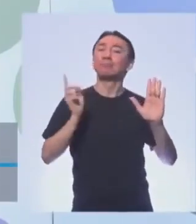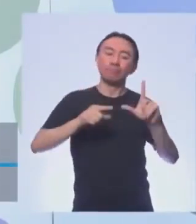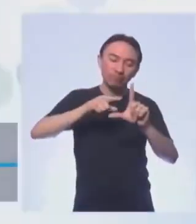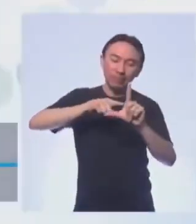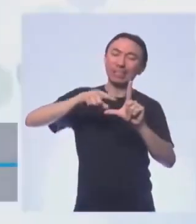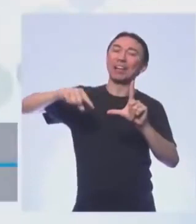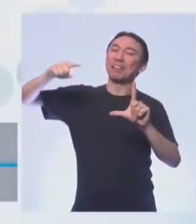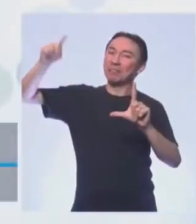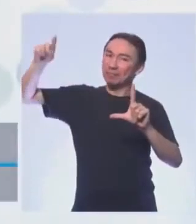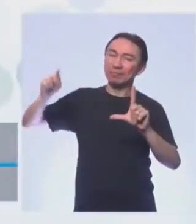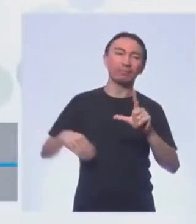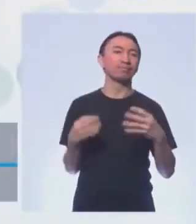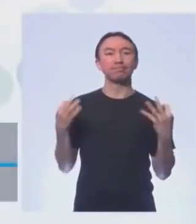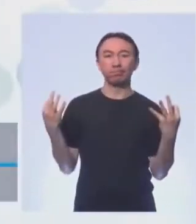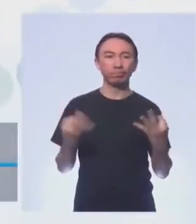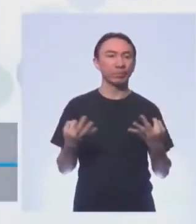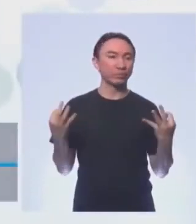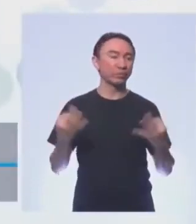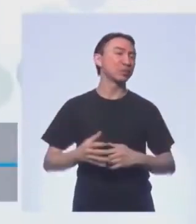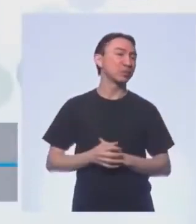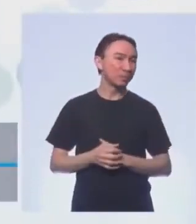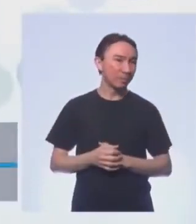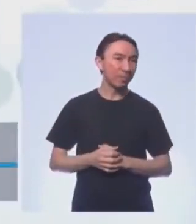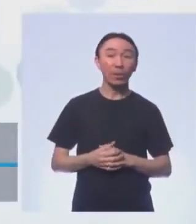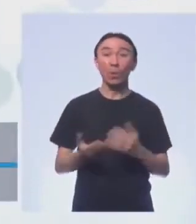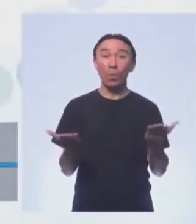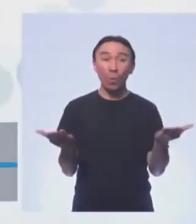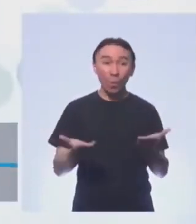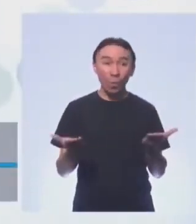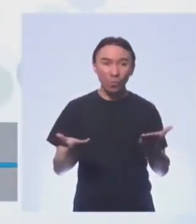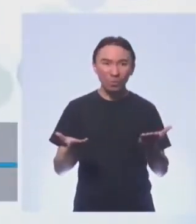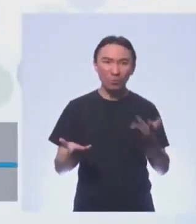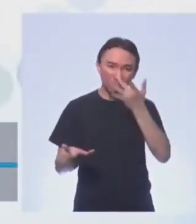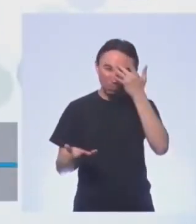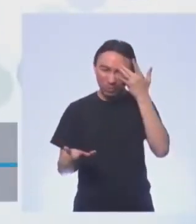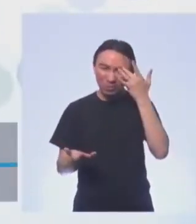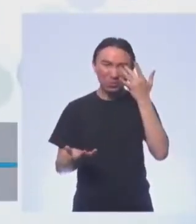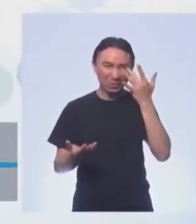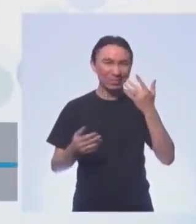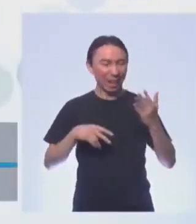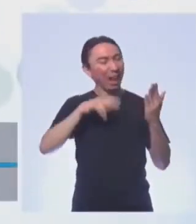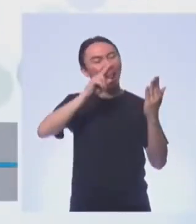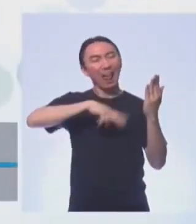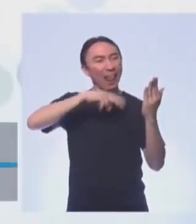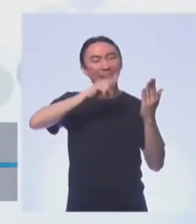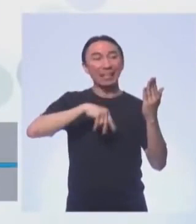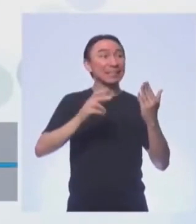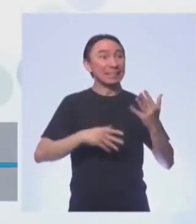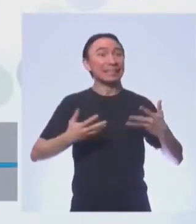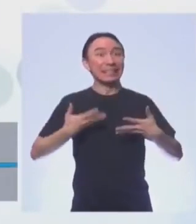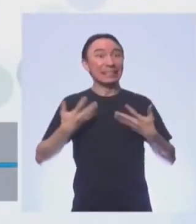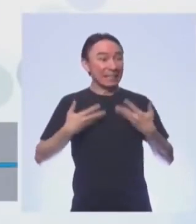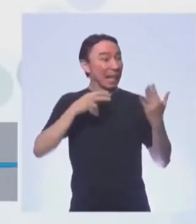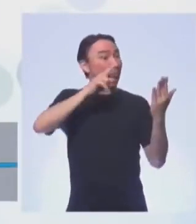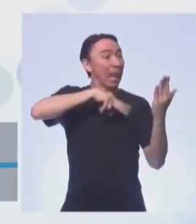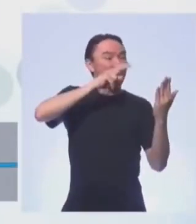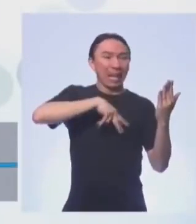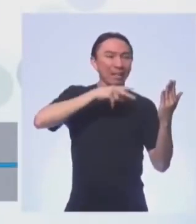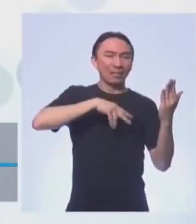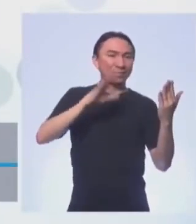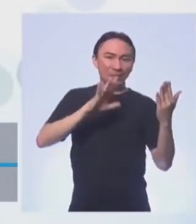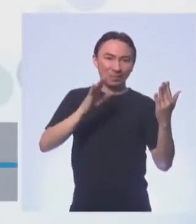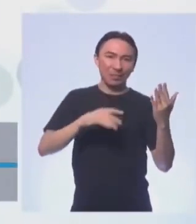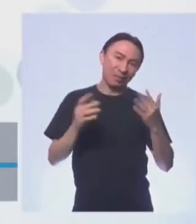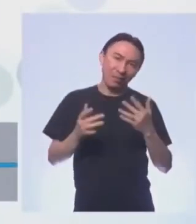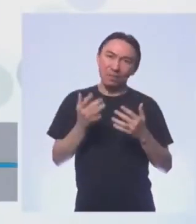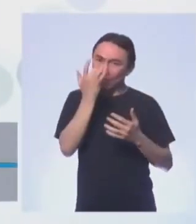Ainda nossos leitores hoje não estão tão empolgados, né? Então, assim, facilitar um pouco, às vezes a informação chega mais fácil. Vamos ver, então,